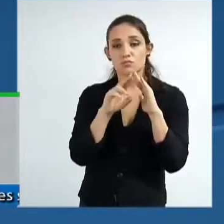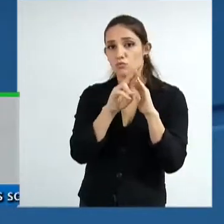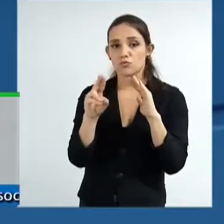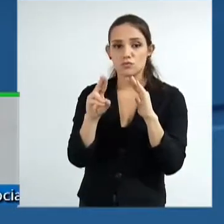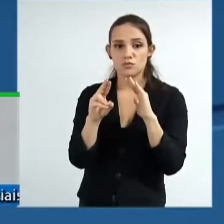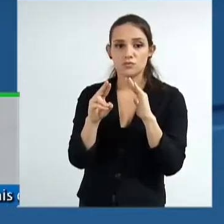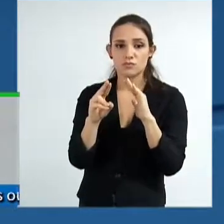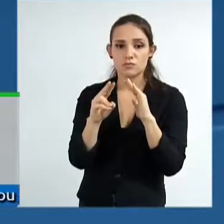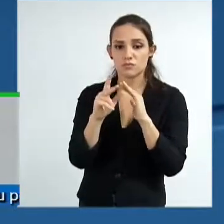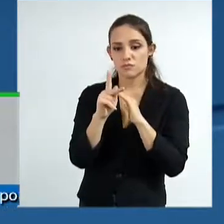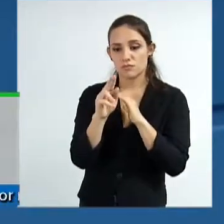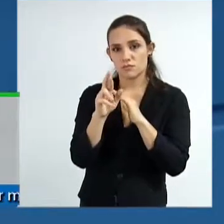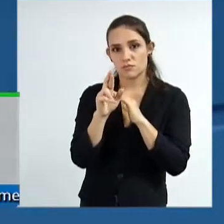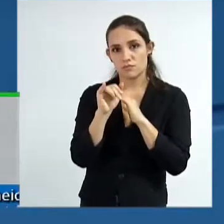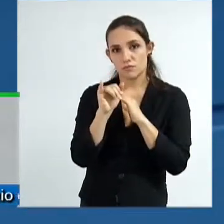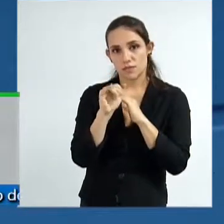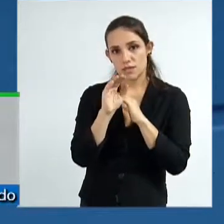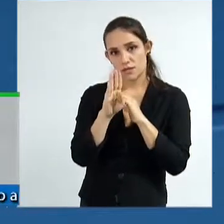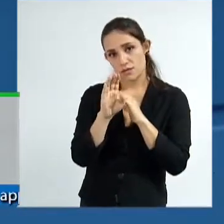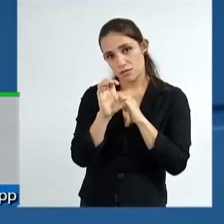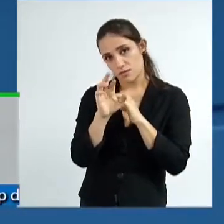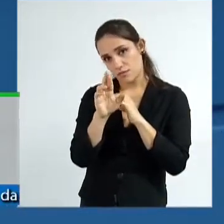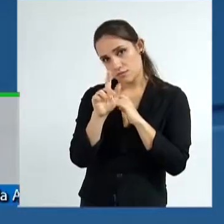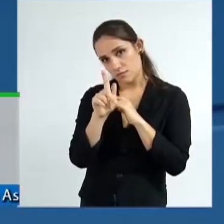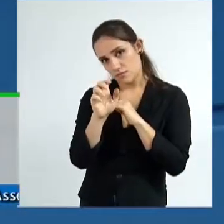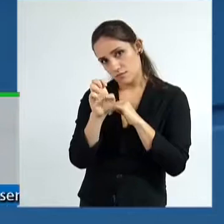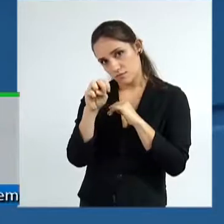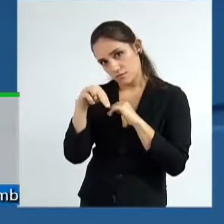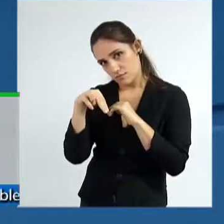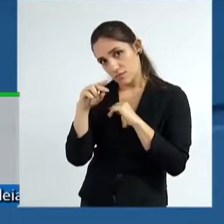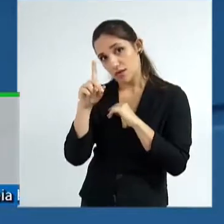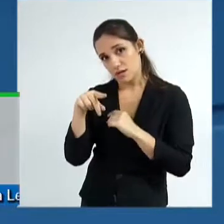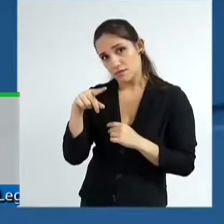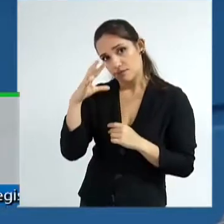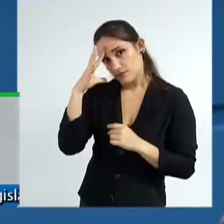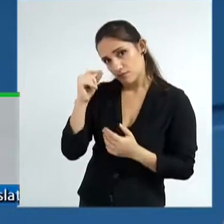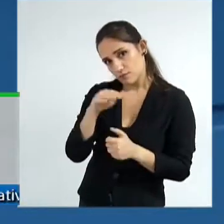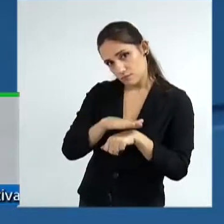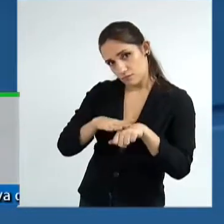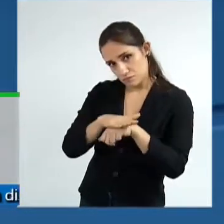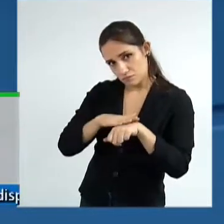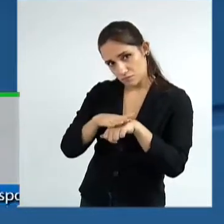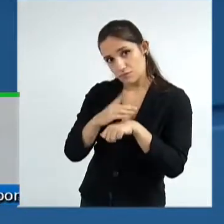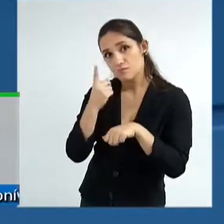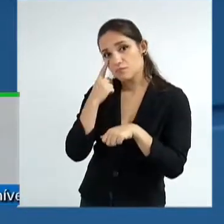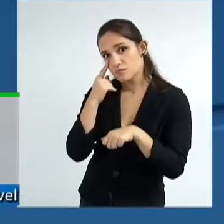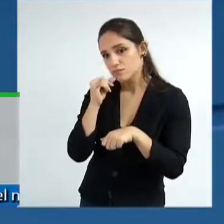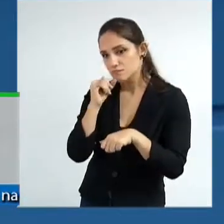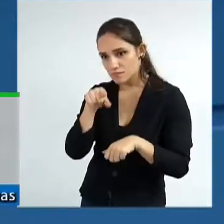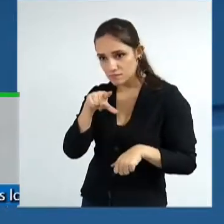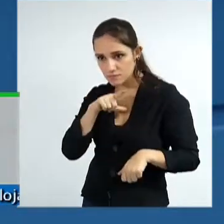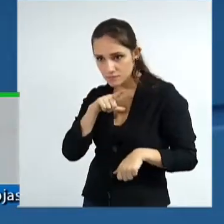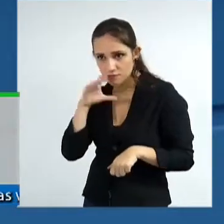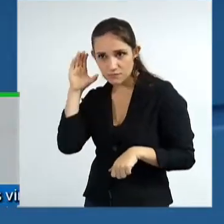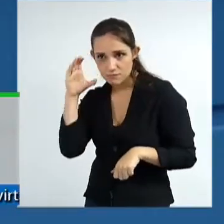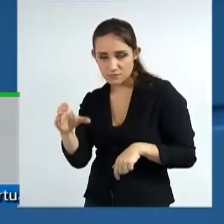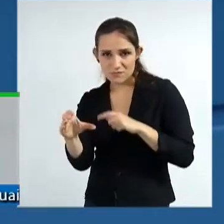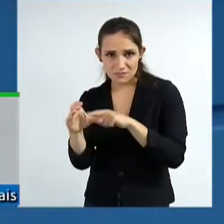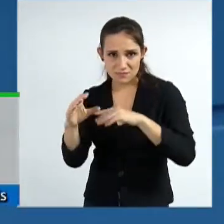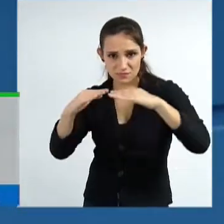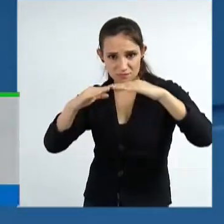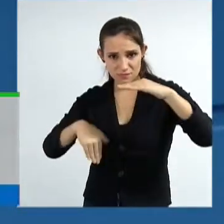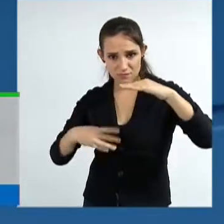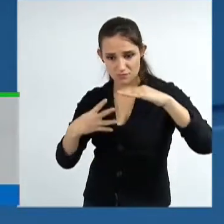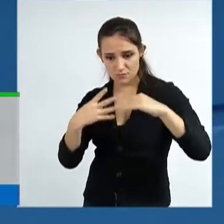como PRI-Bergen, que é a solução negociada, fazendo com que aqueles crimes que tenham menos de